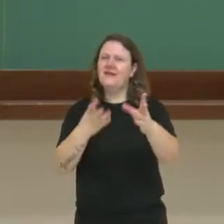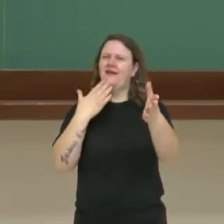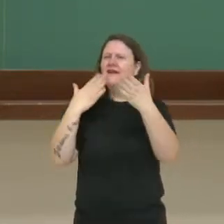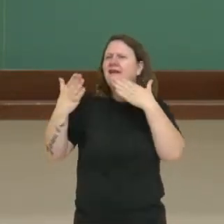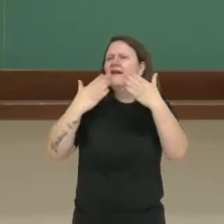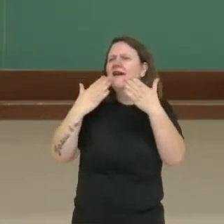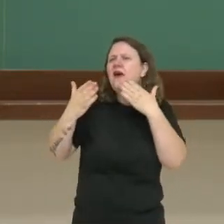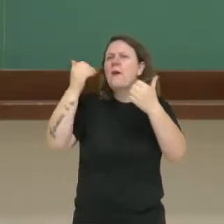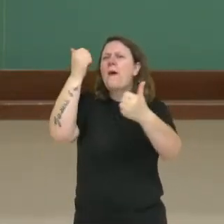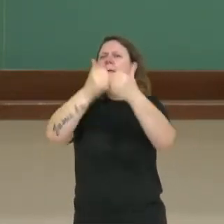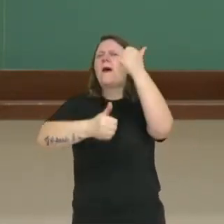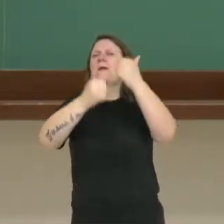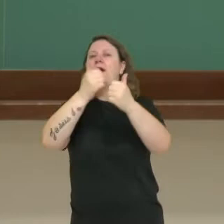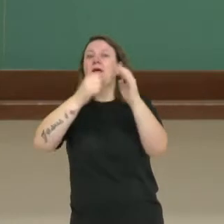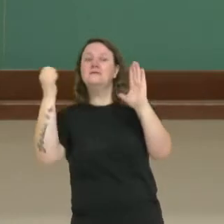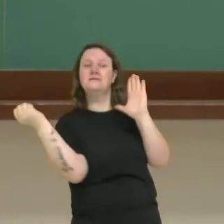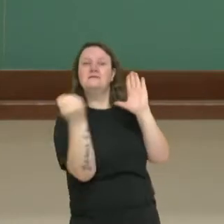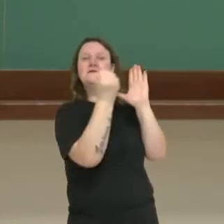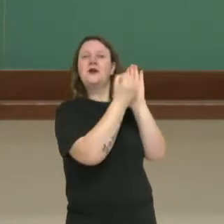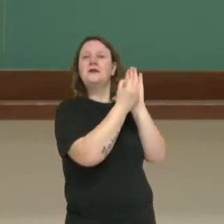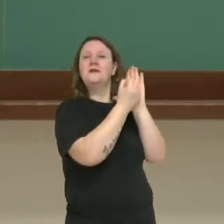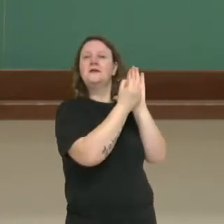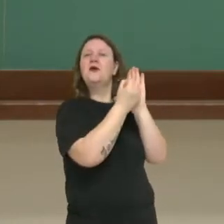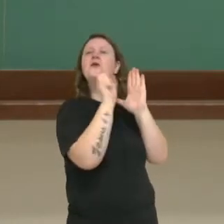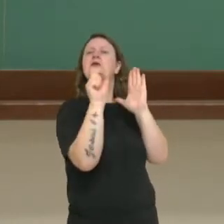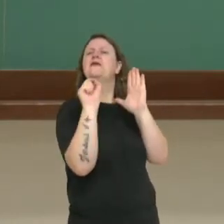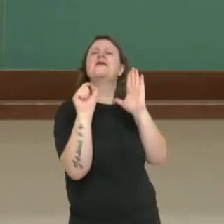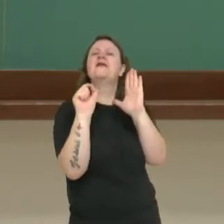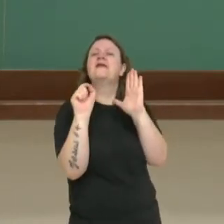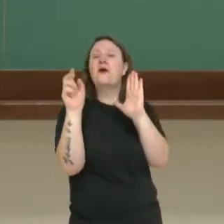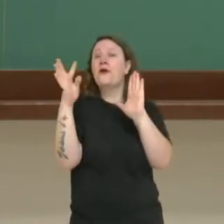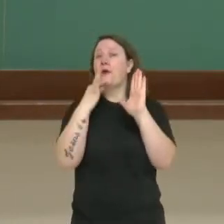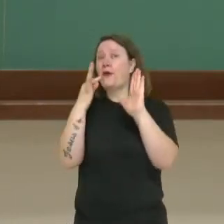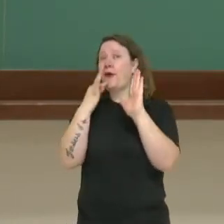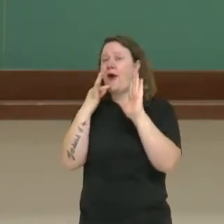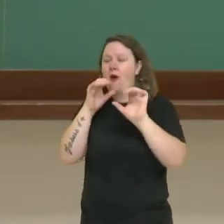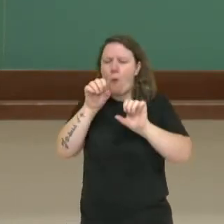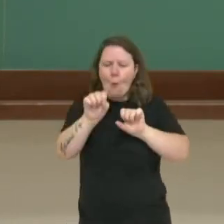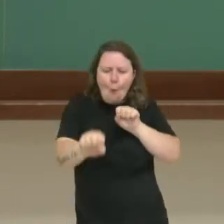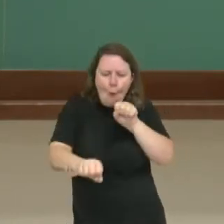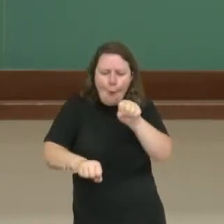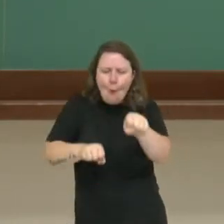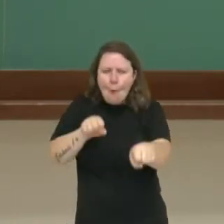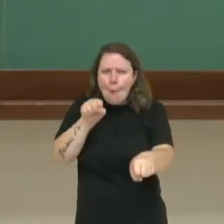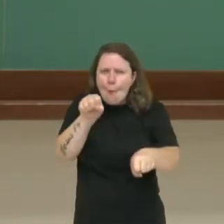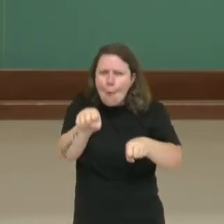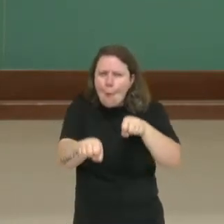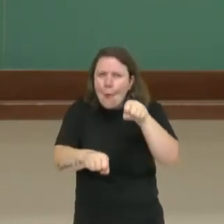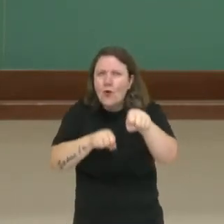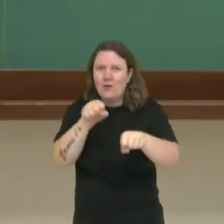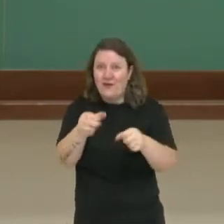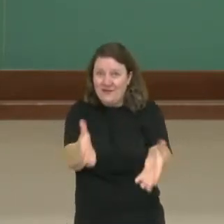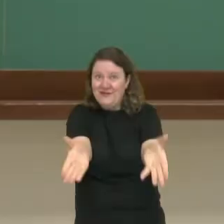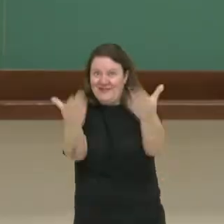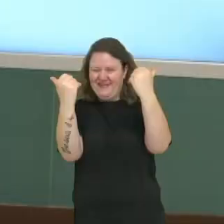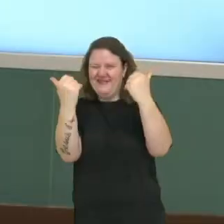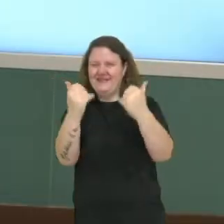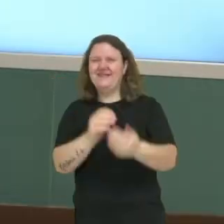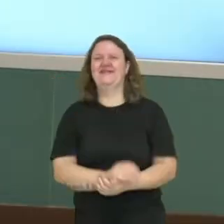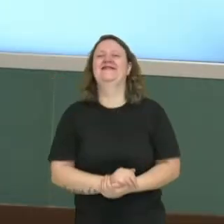sobre os esportes de marca. Hoje a gente vai conhecer o ciclismo. Vem comigo aqui.